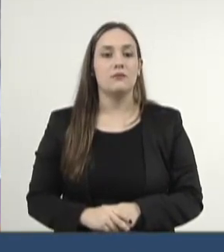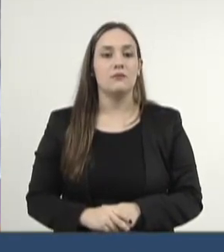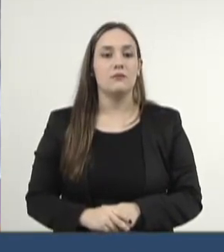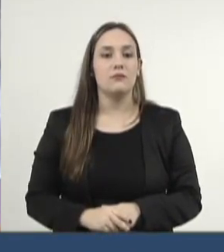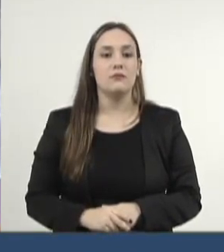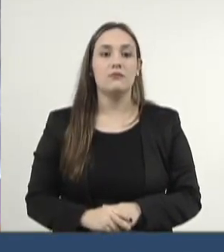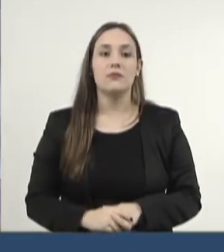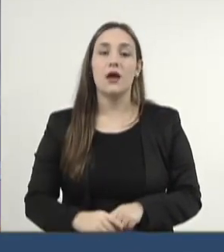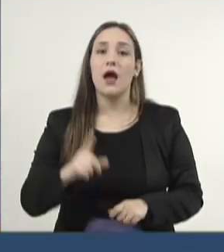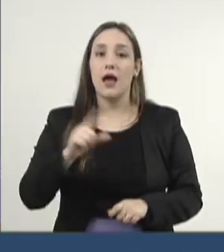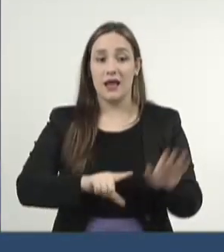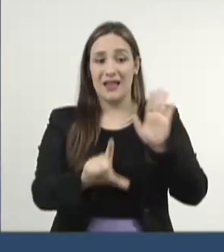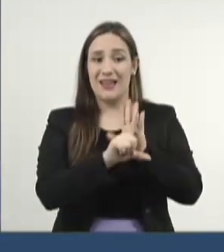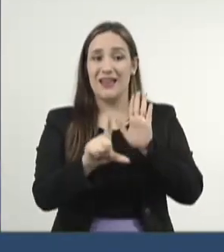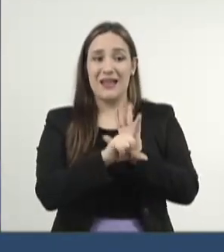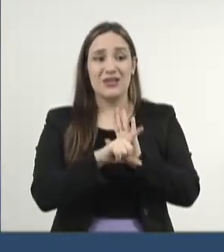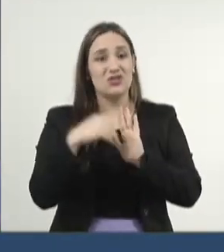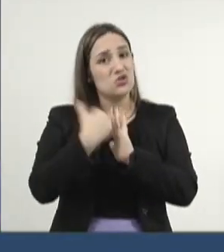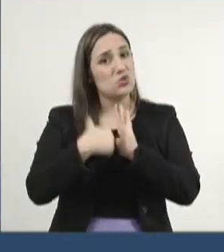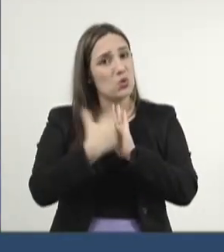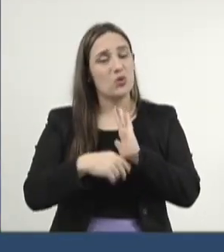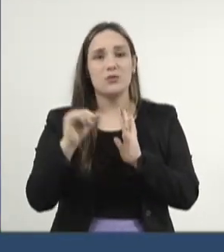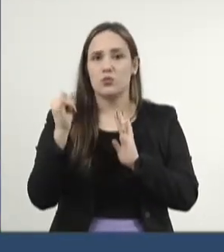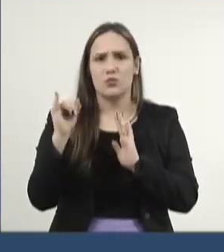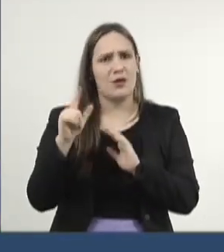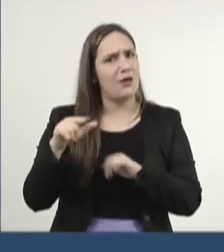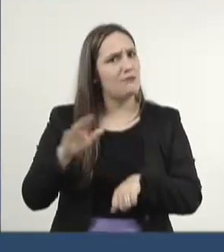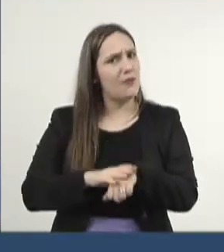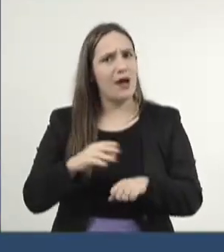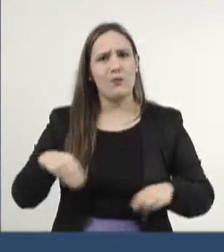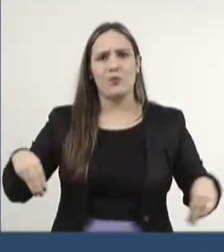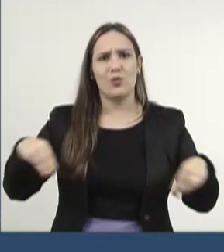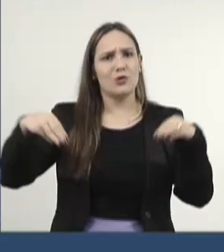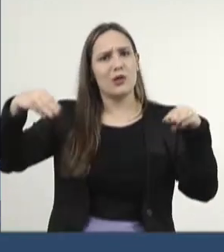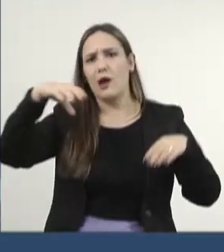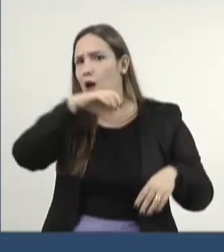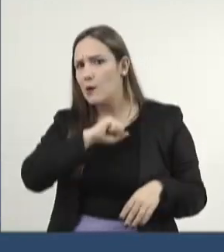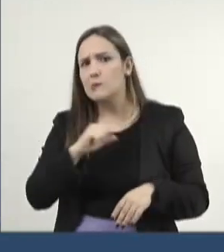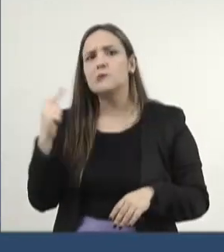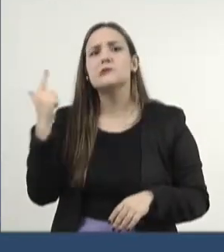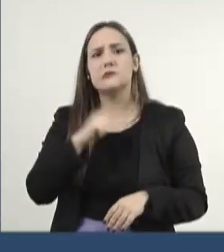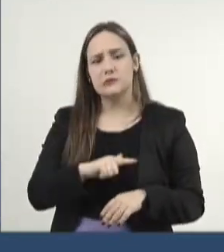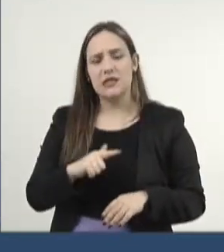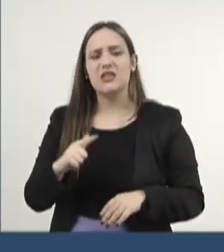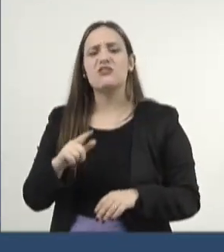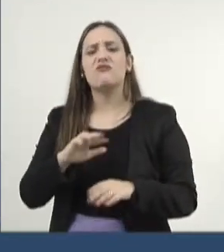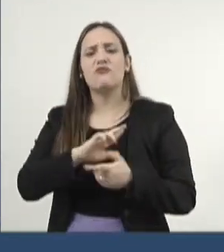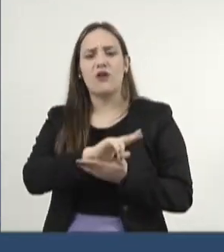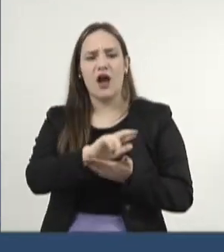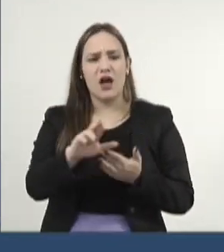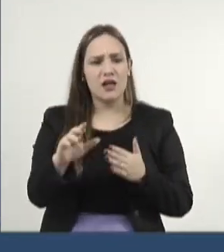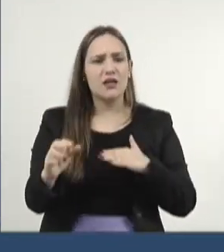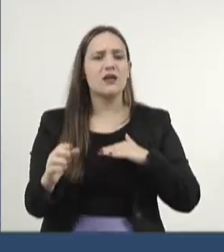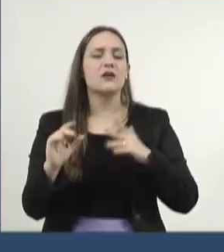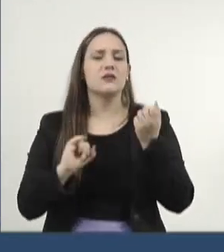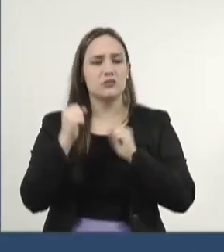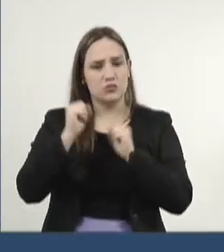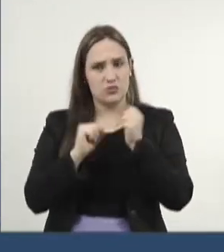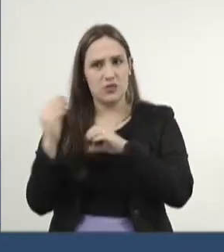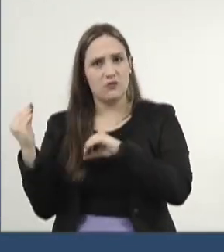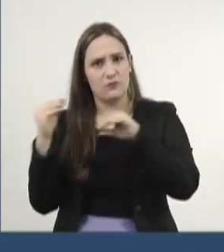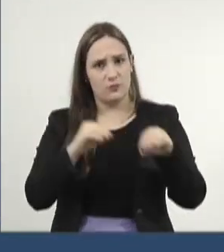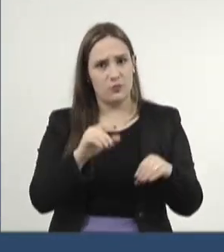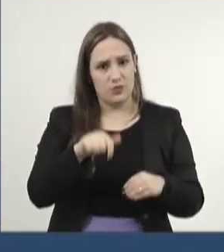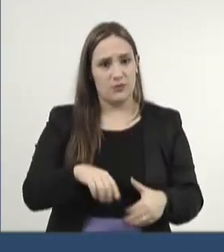que é a mais moderna do Brasil, que pode possibilitar a instalação de várias indústrias. E ontem foi